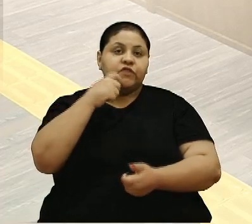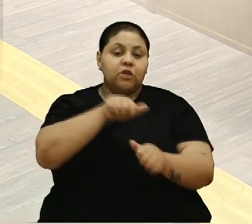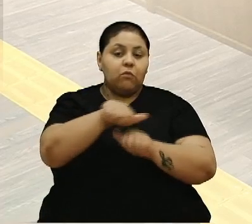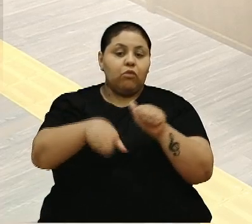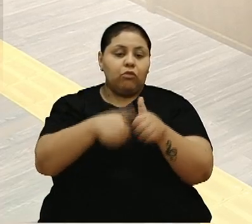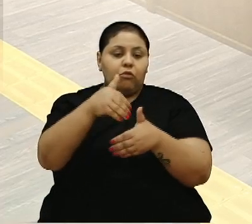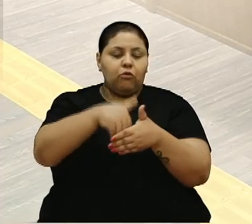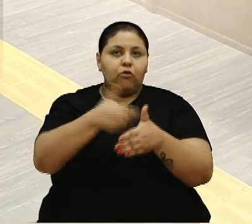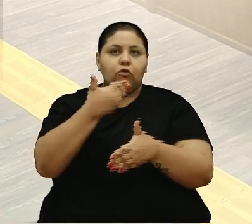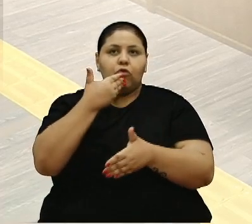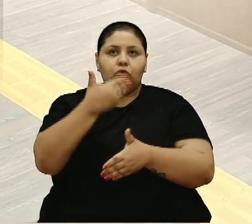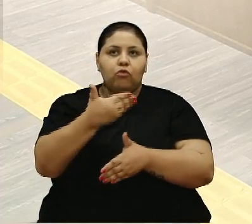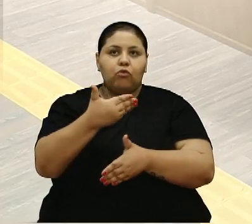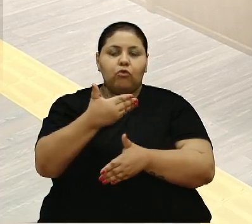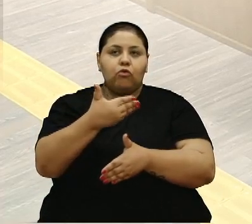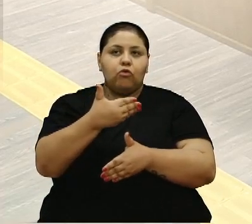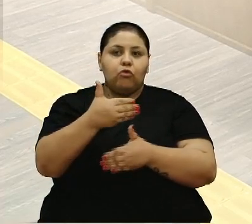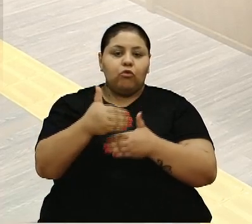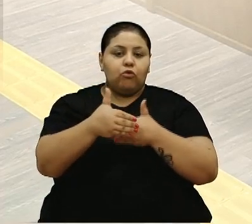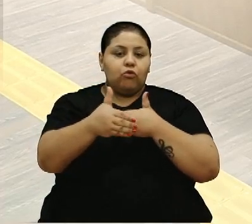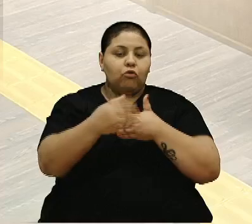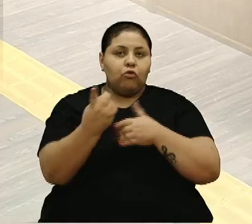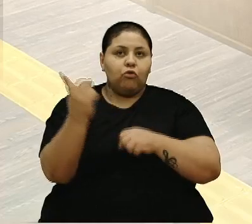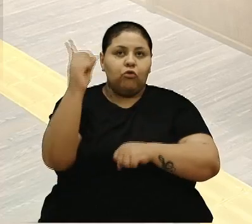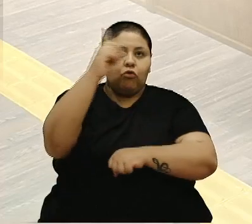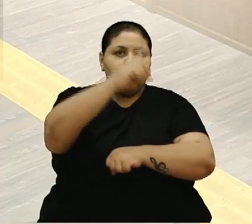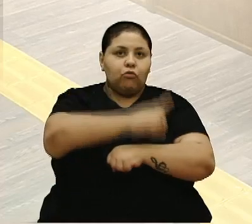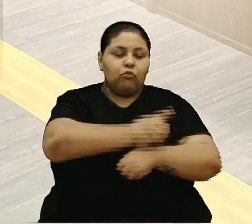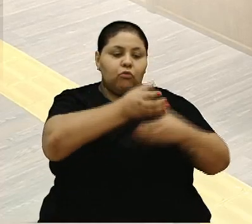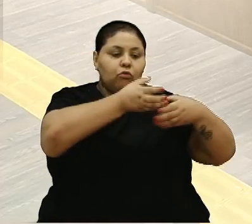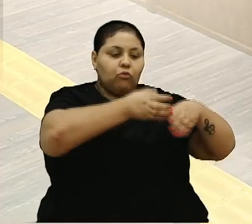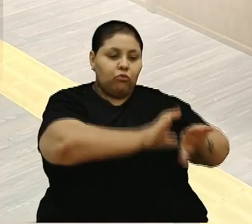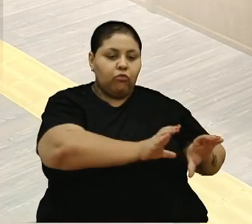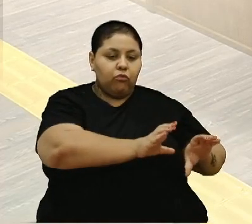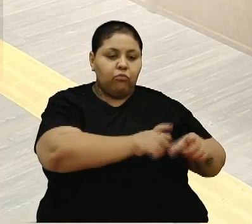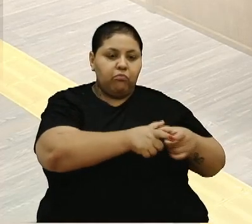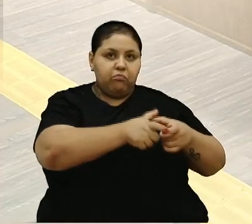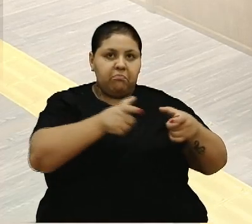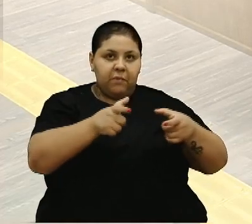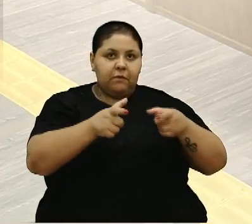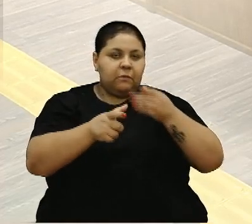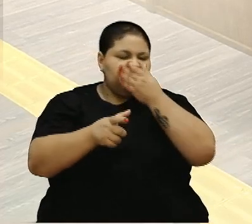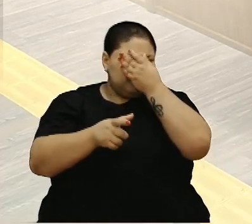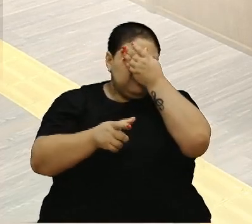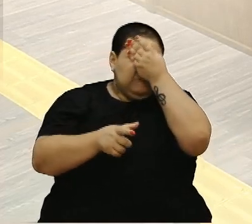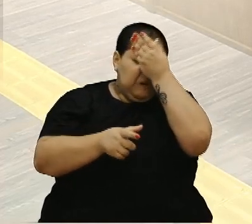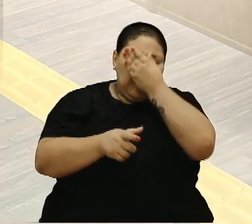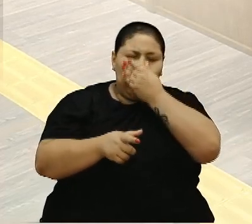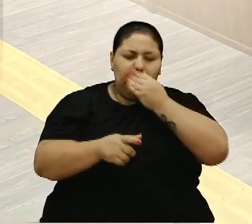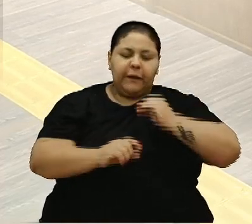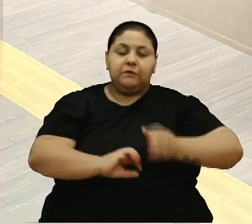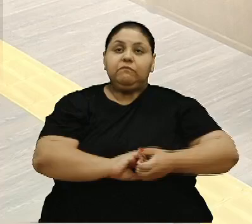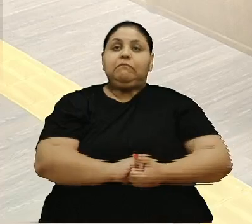Então, o pedido de vista por um dia foi rejeitado por maioria.